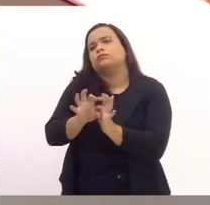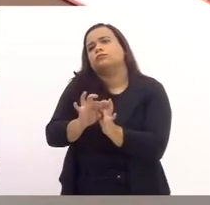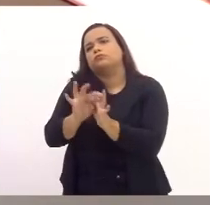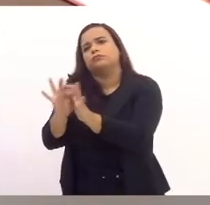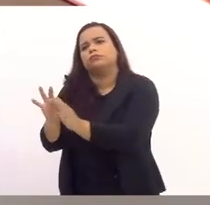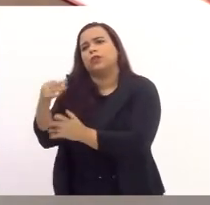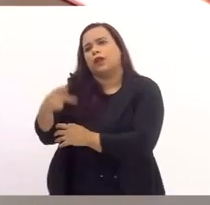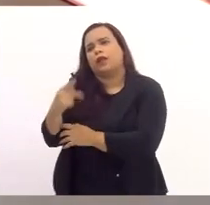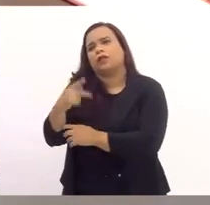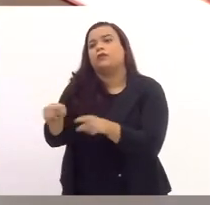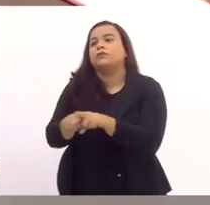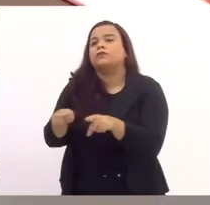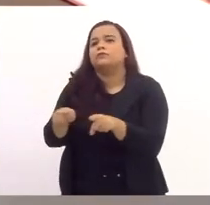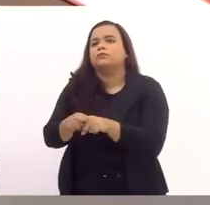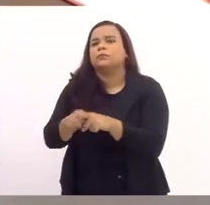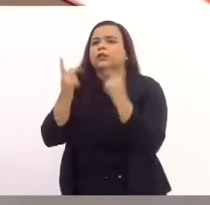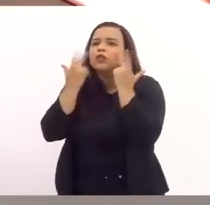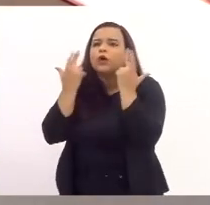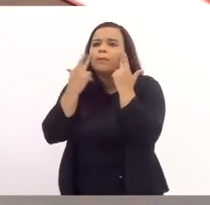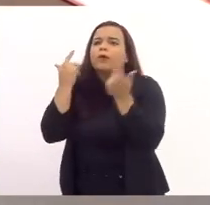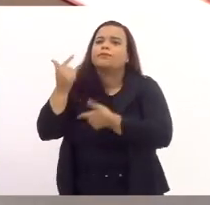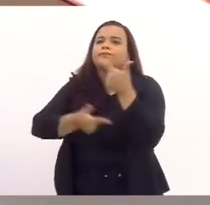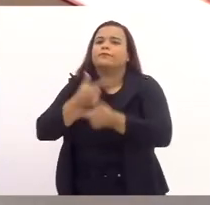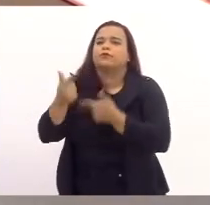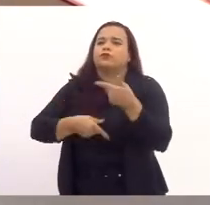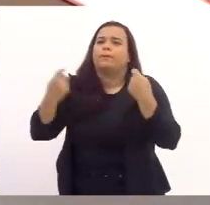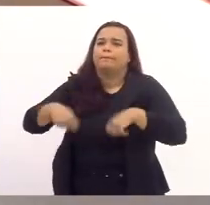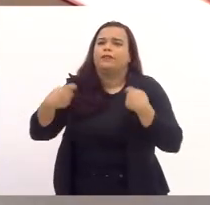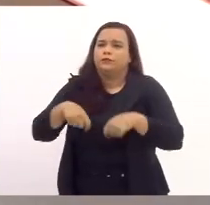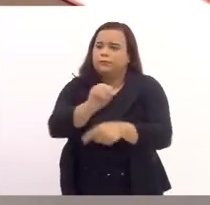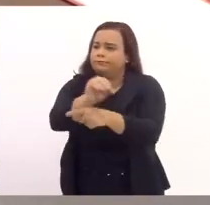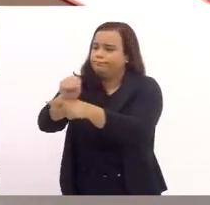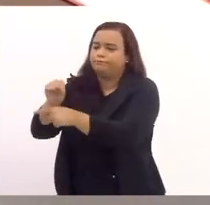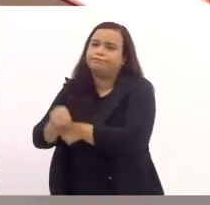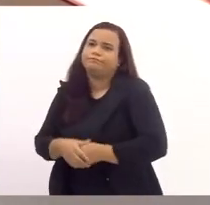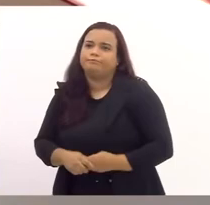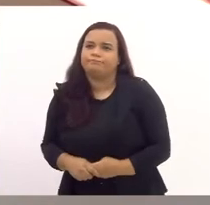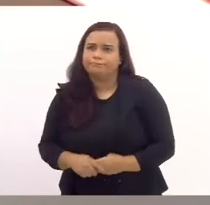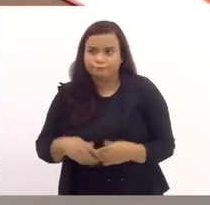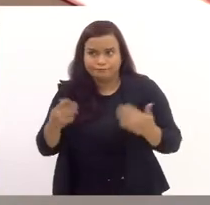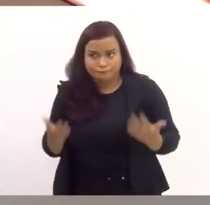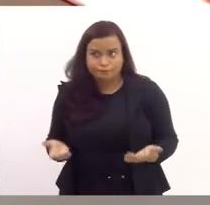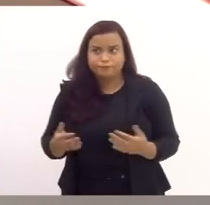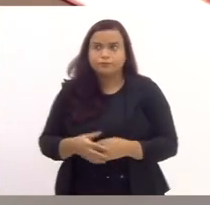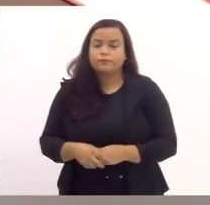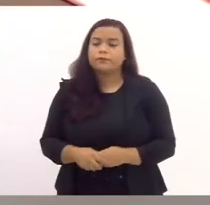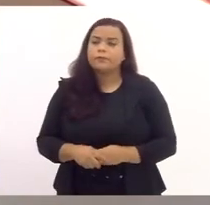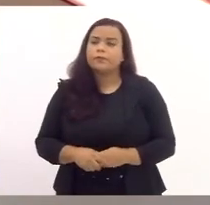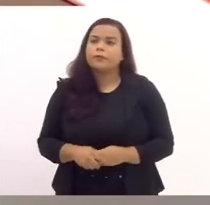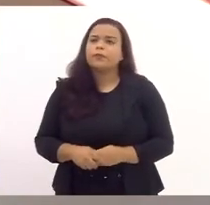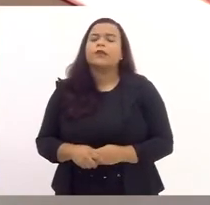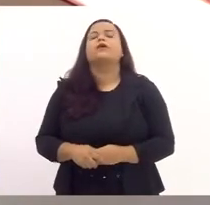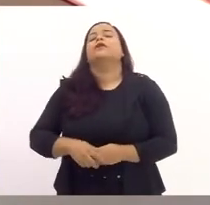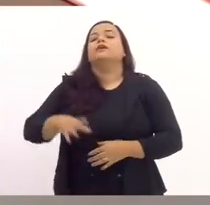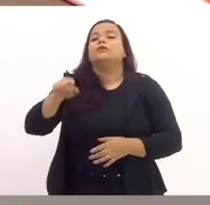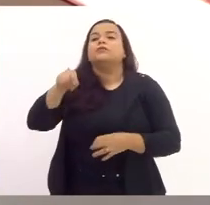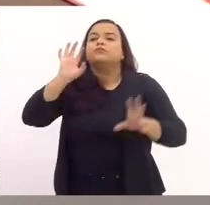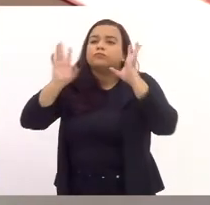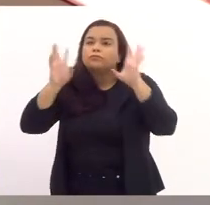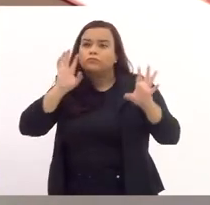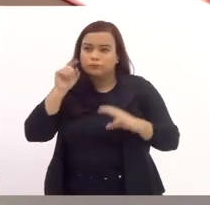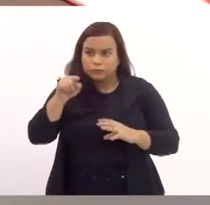mantendo-os em condições normais de funcionamento. E aqui eu dentro dessa lógica de